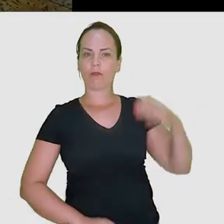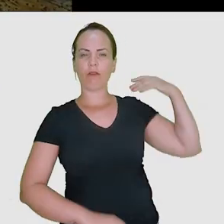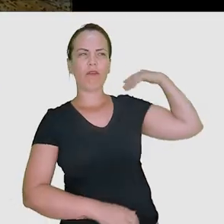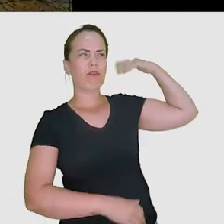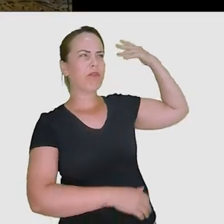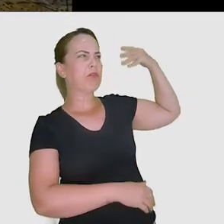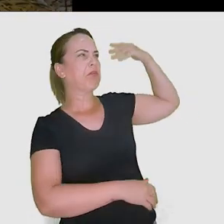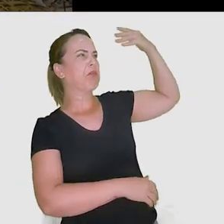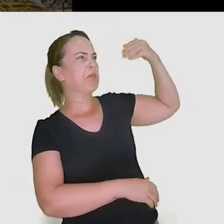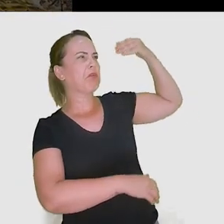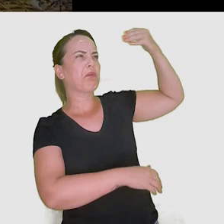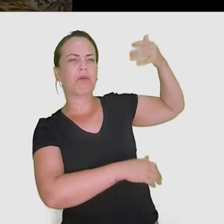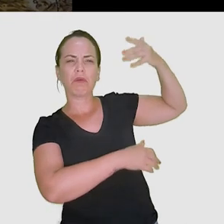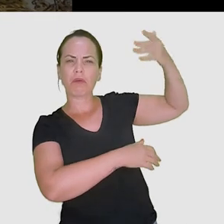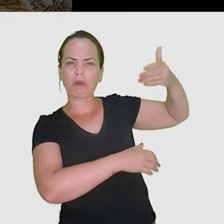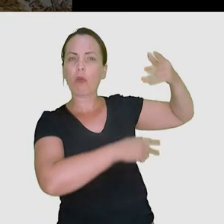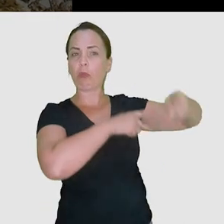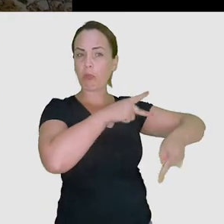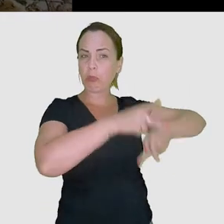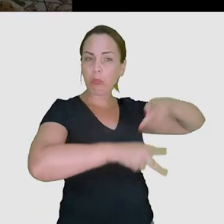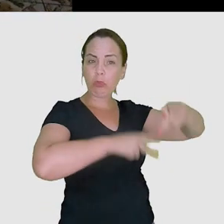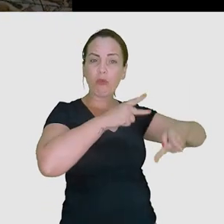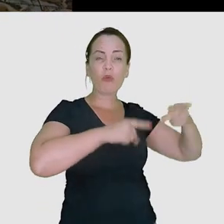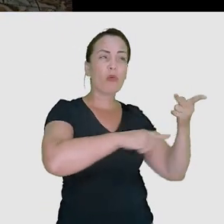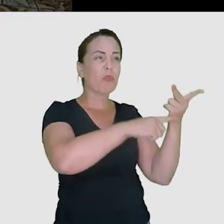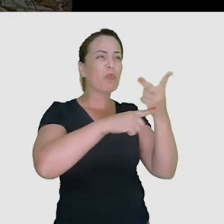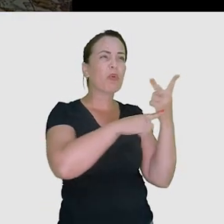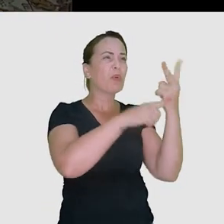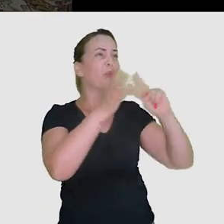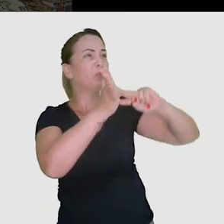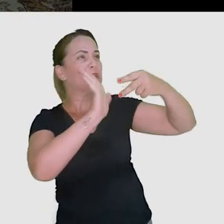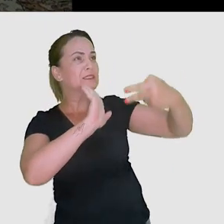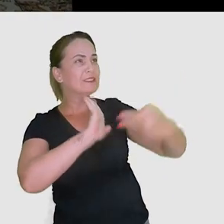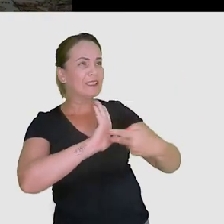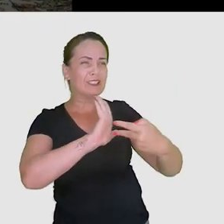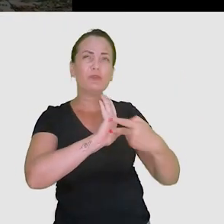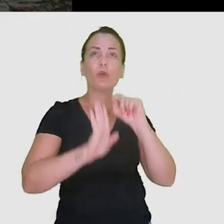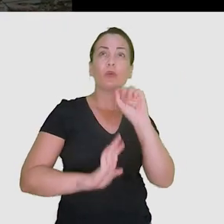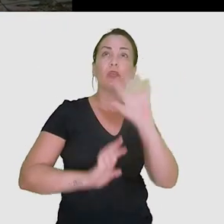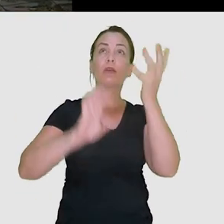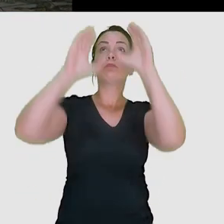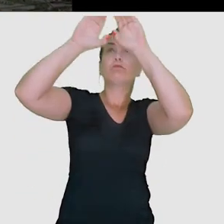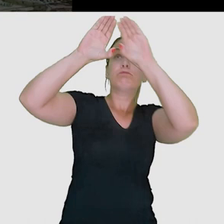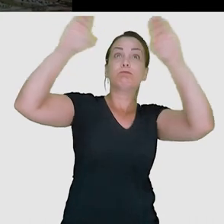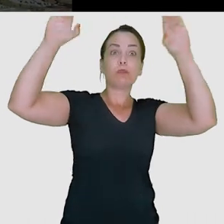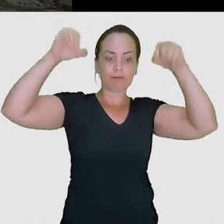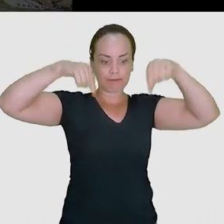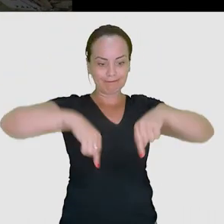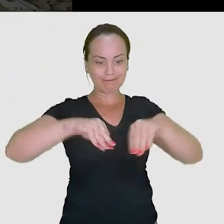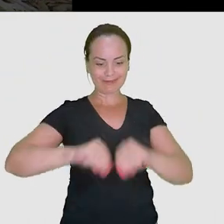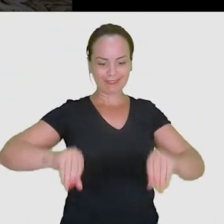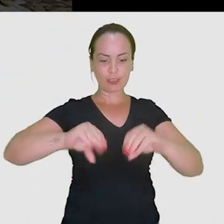Desde a origem das civilizações, os povos buscam paralelos e significações entre o que acontece no céu e